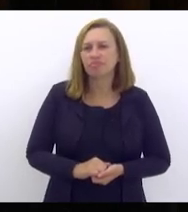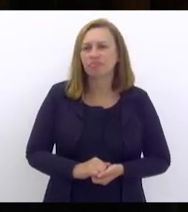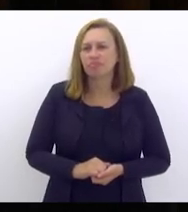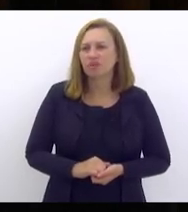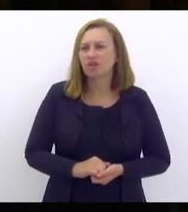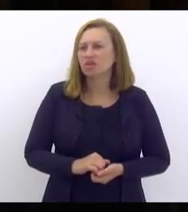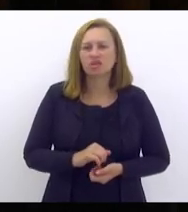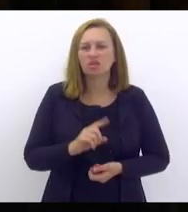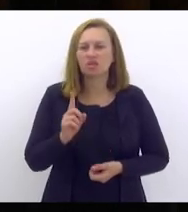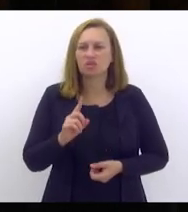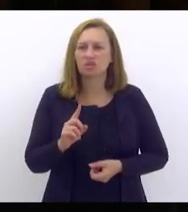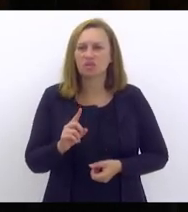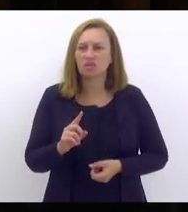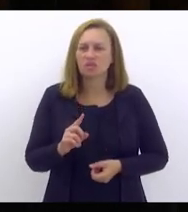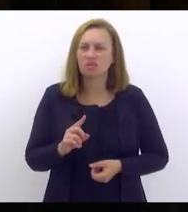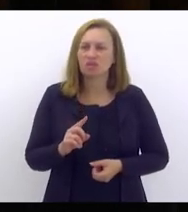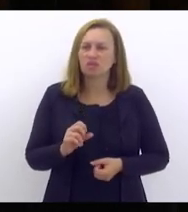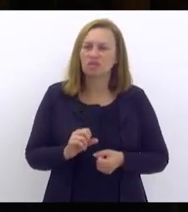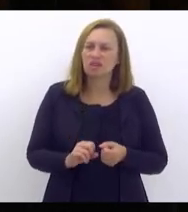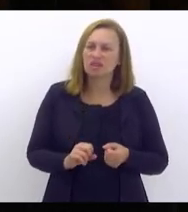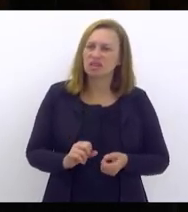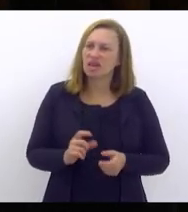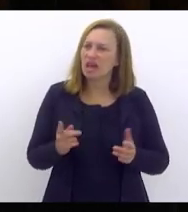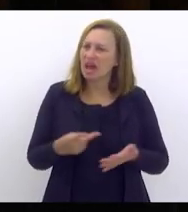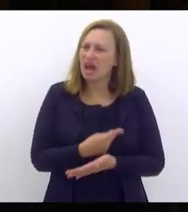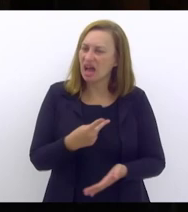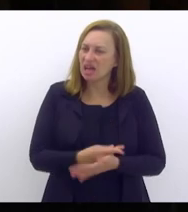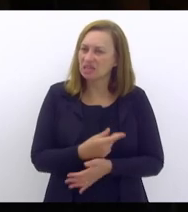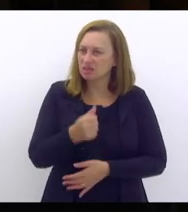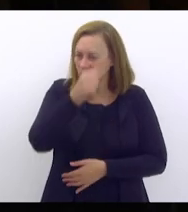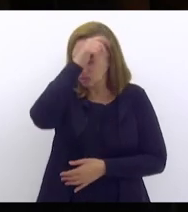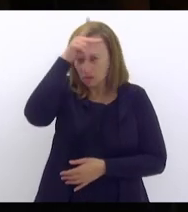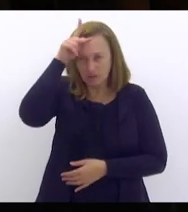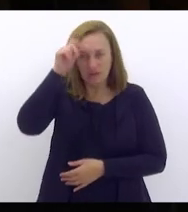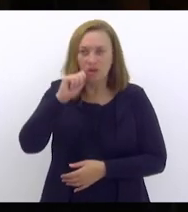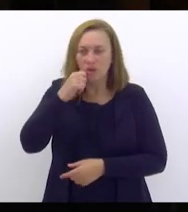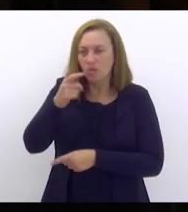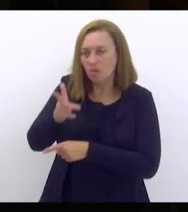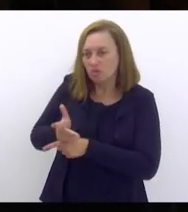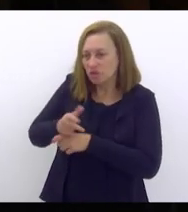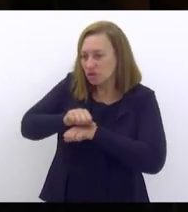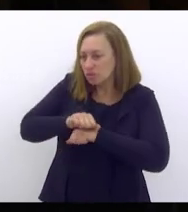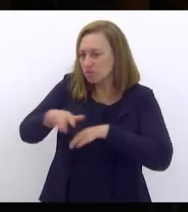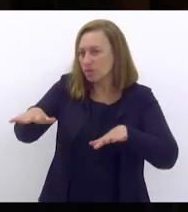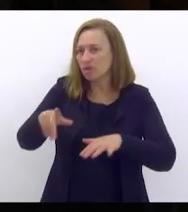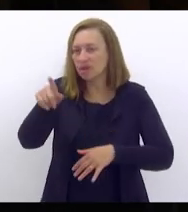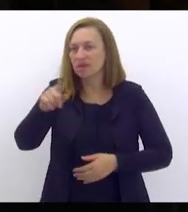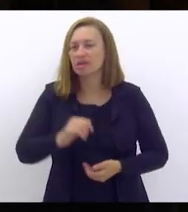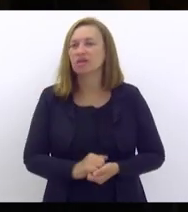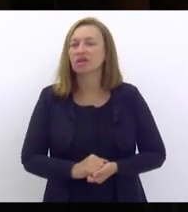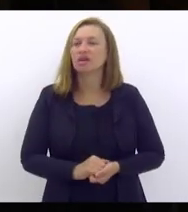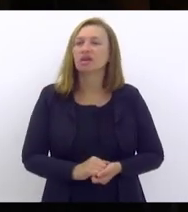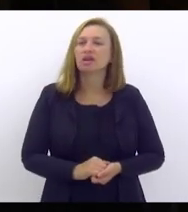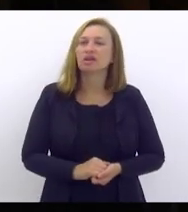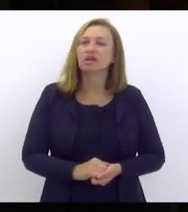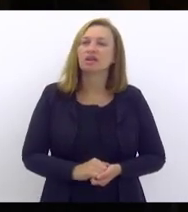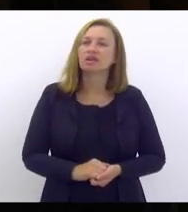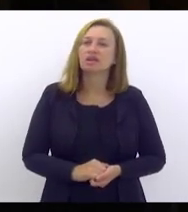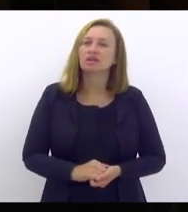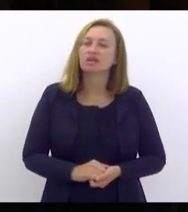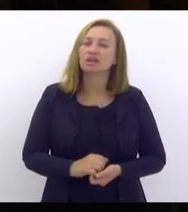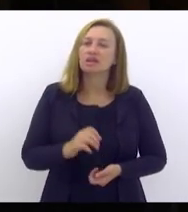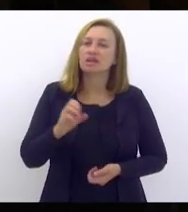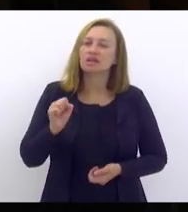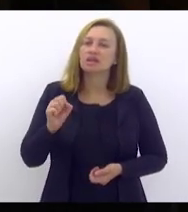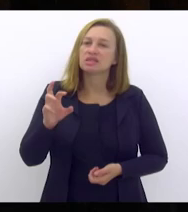Não fazer da forma como o prefeito atual faz, como um vídeo que viralizou aí, praticamente a CEOP roubou